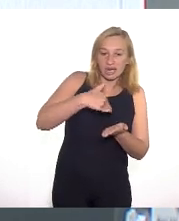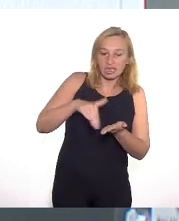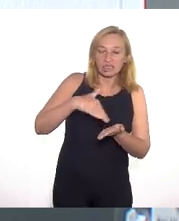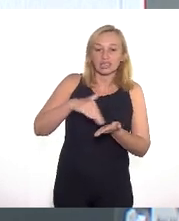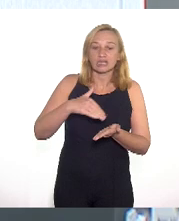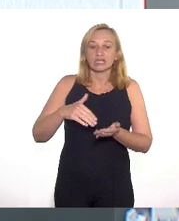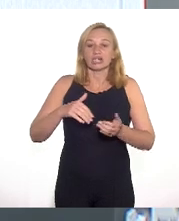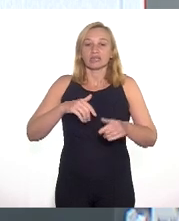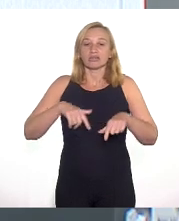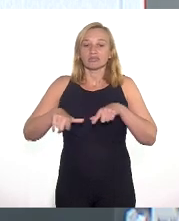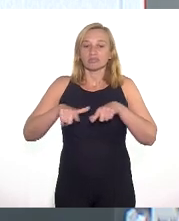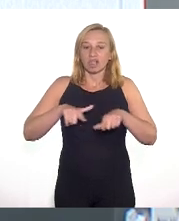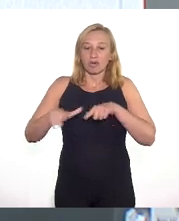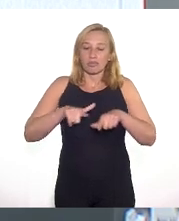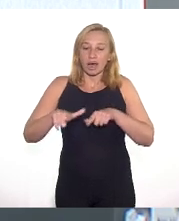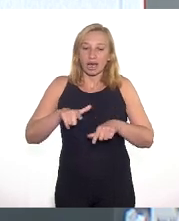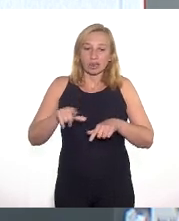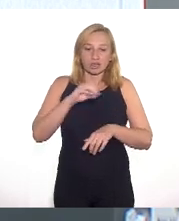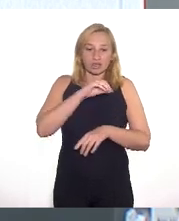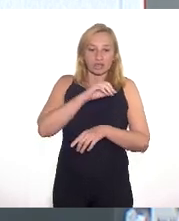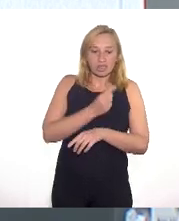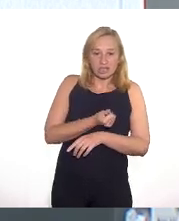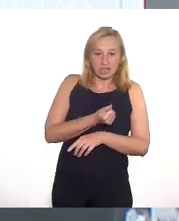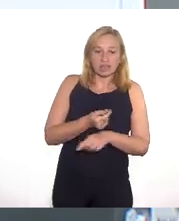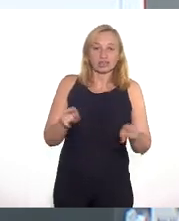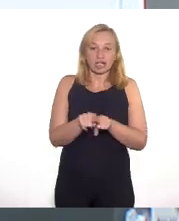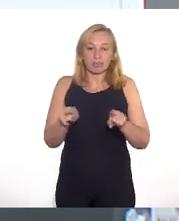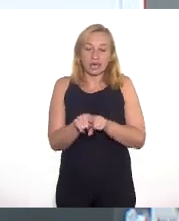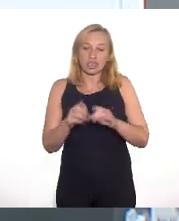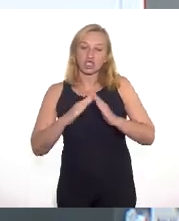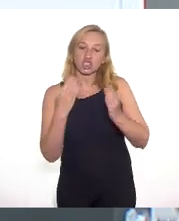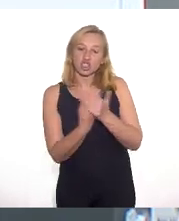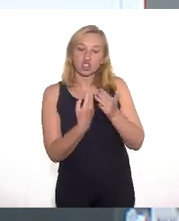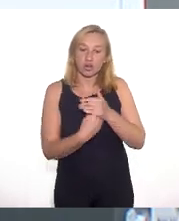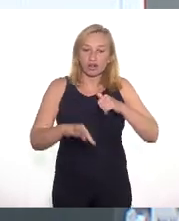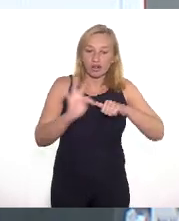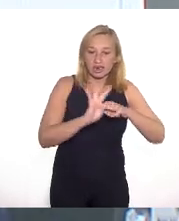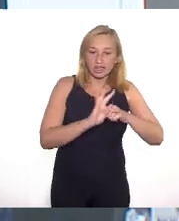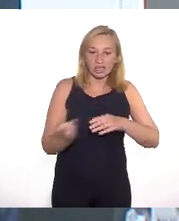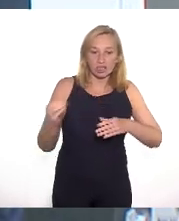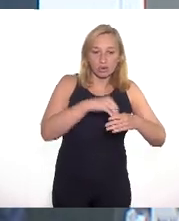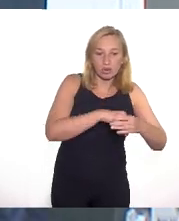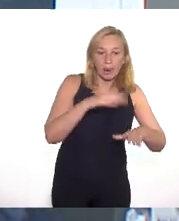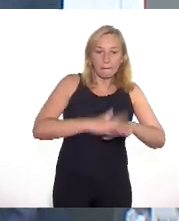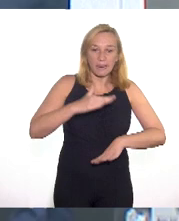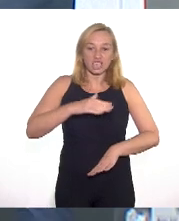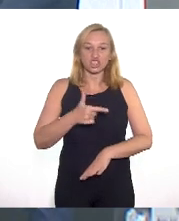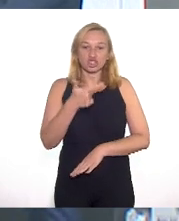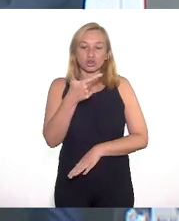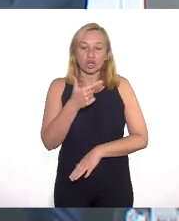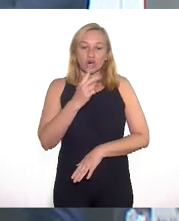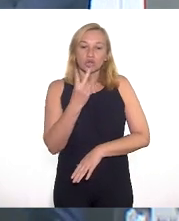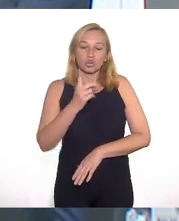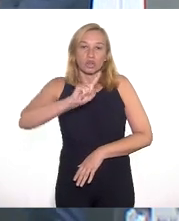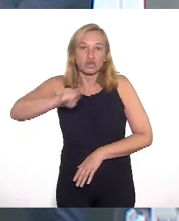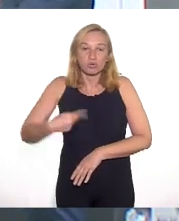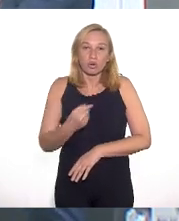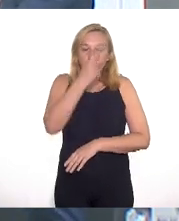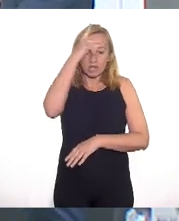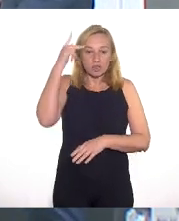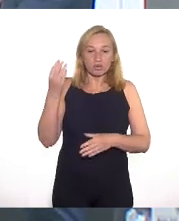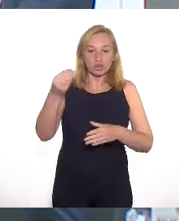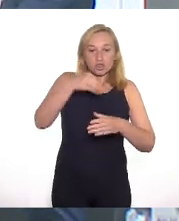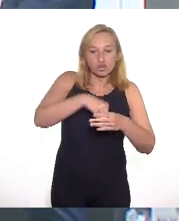Social, além do DETRAN e da nossa FAETEC. São mais de 2 mil pessoas